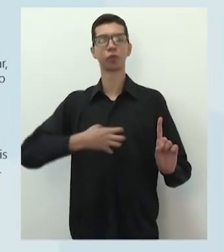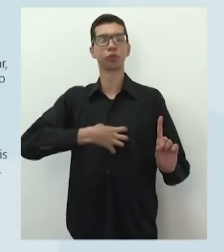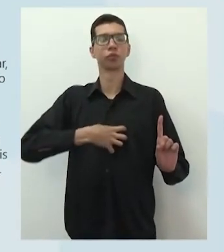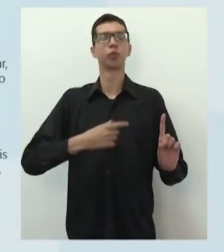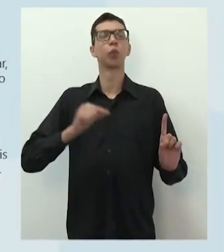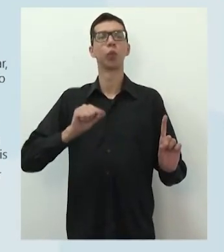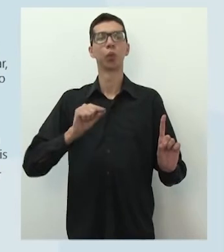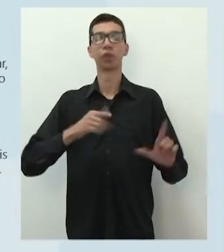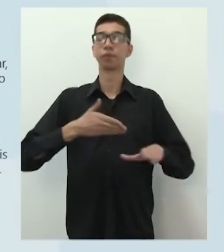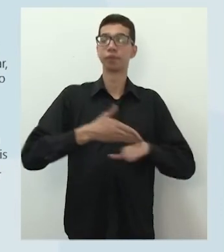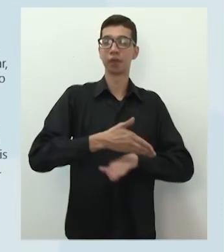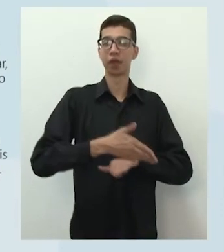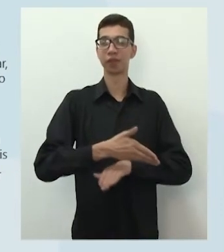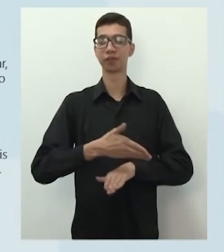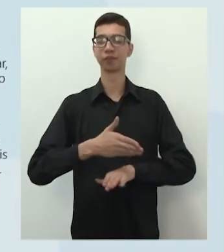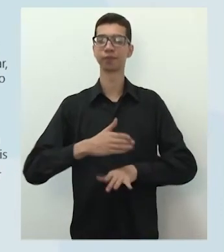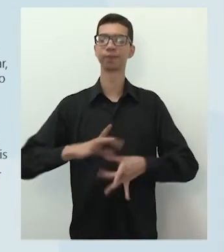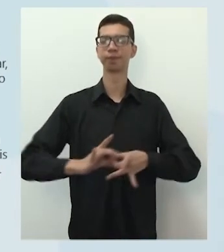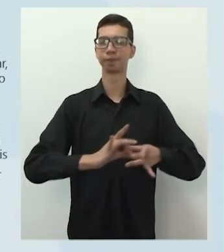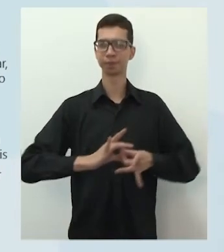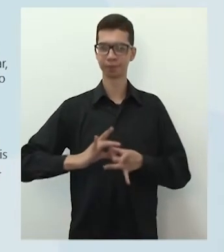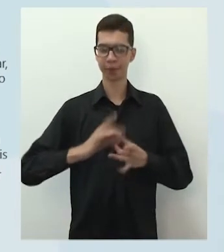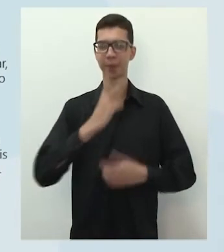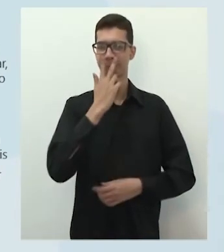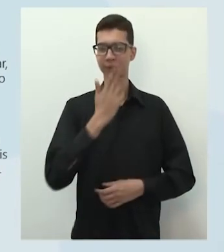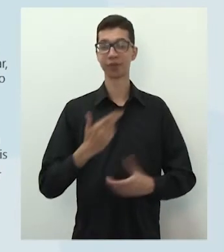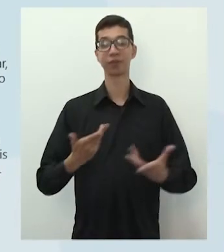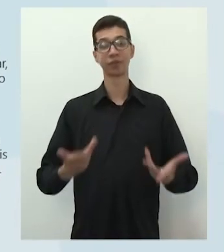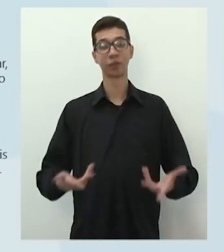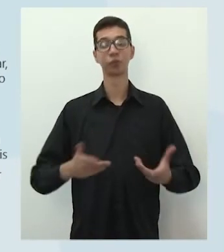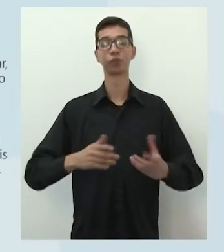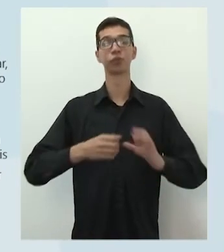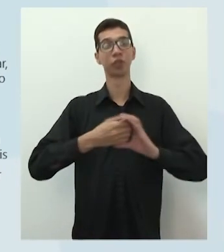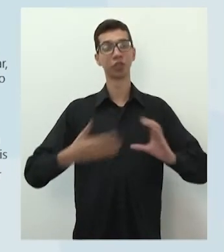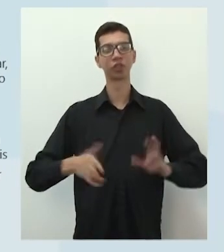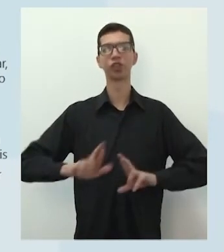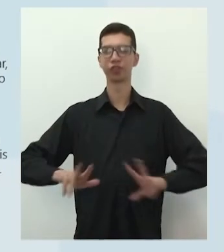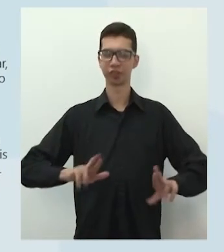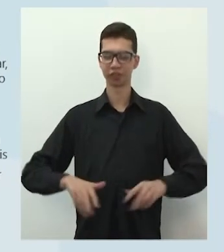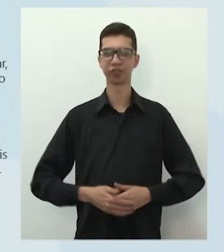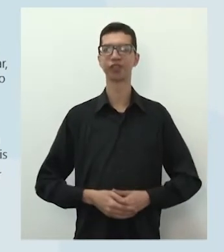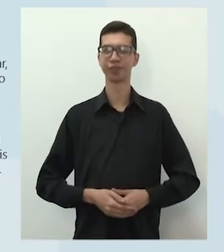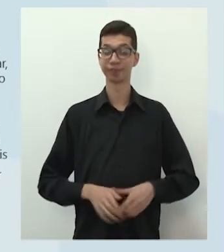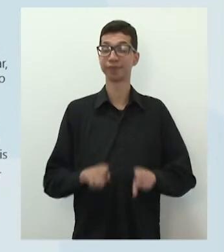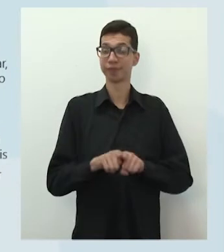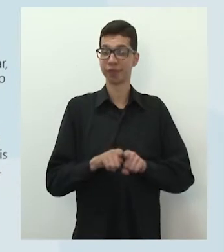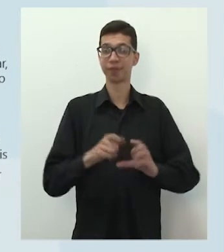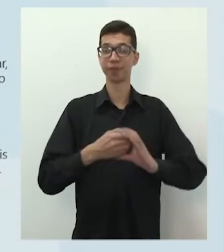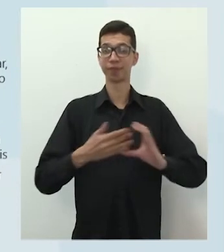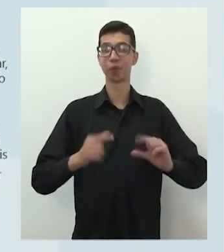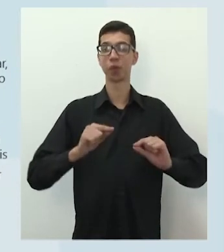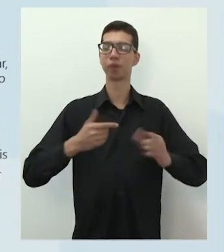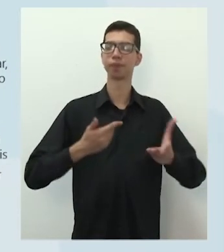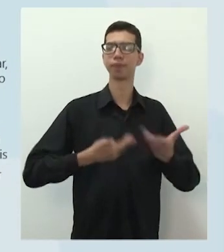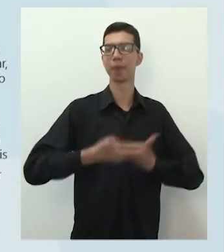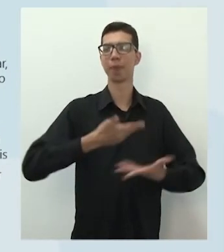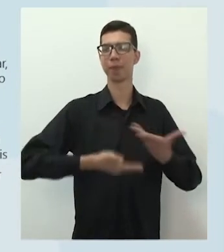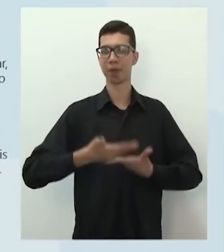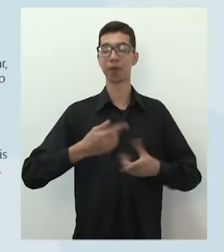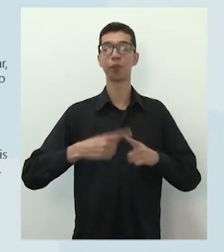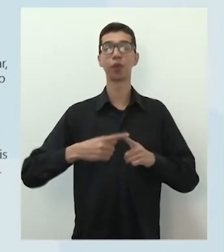que quiser, criticar o Freud, criticar o presidente, criticar o Trump, criticar o Newton, criticar o Einstein. A pessoa